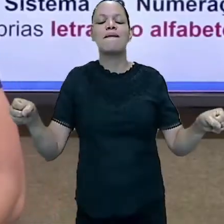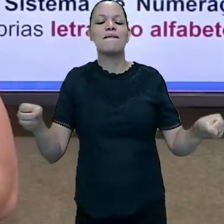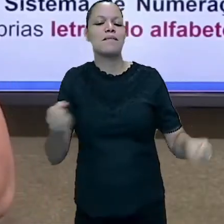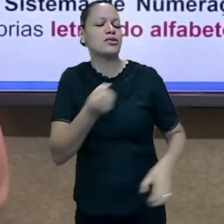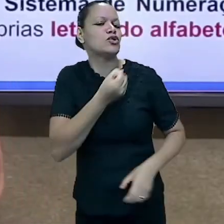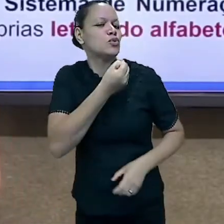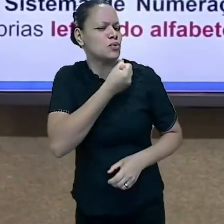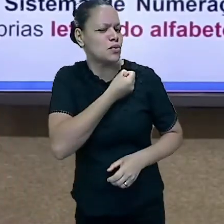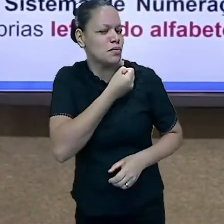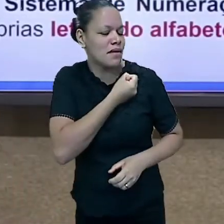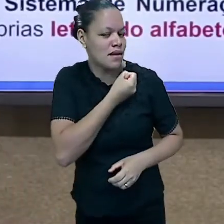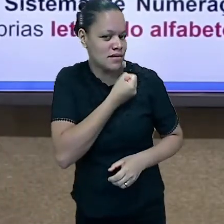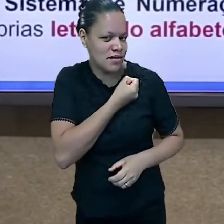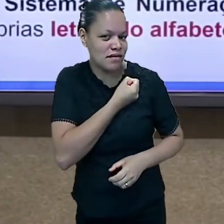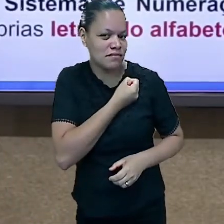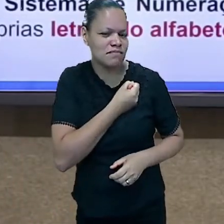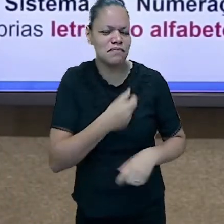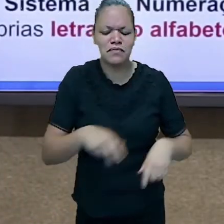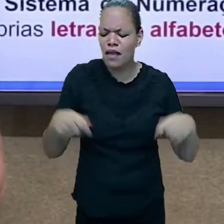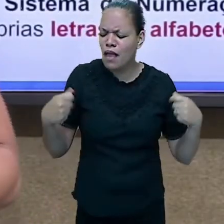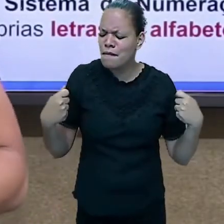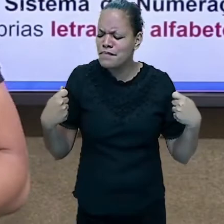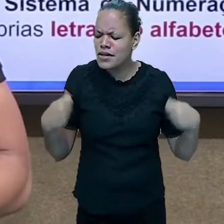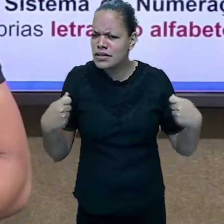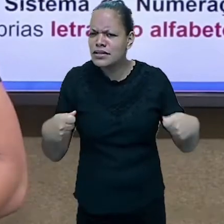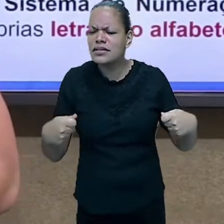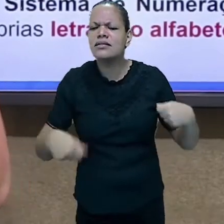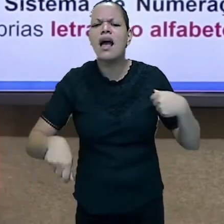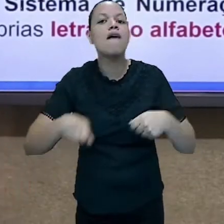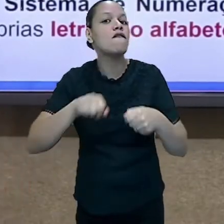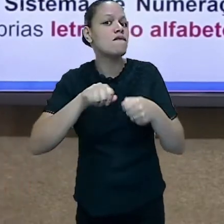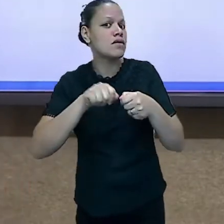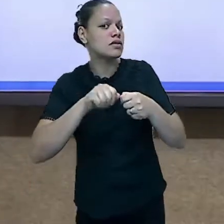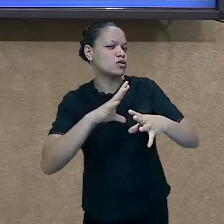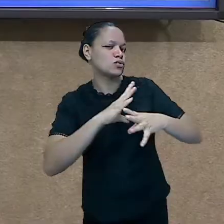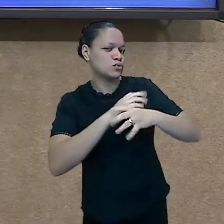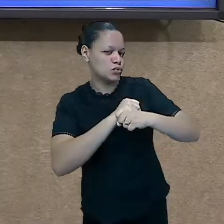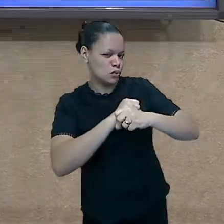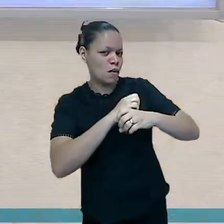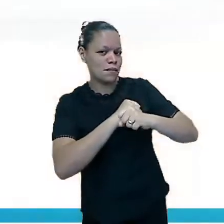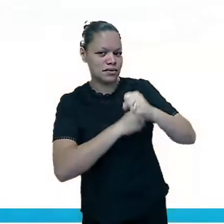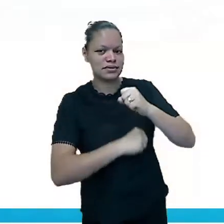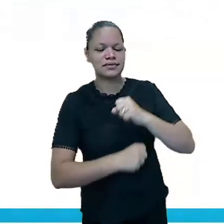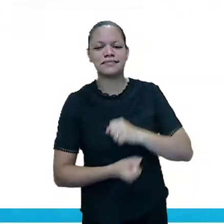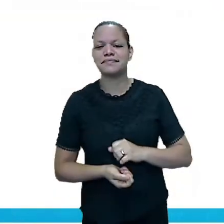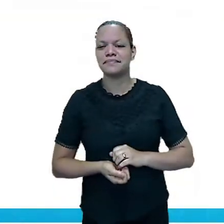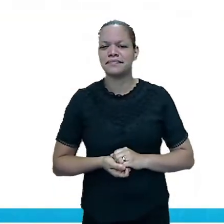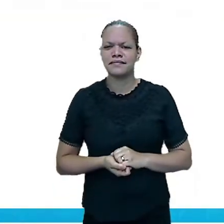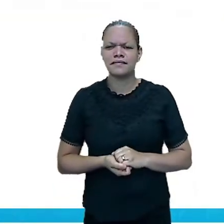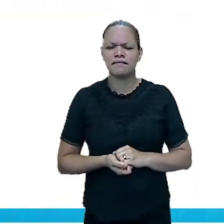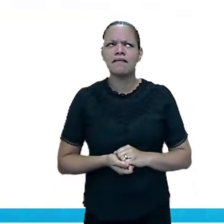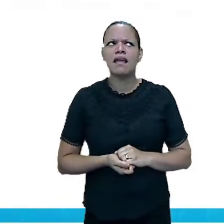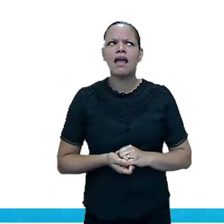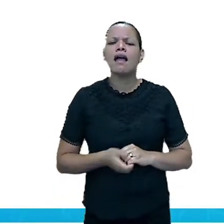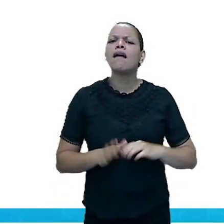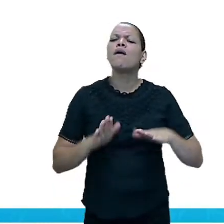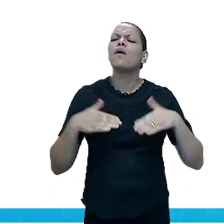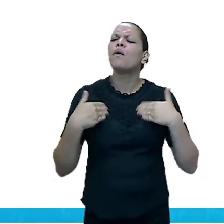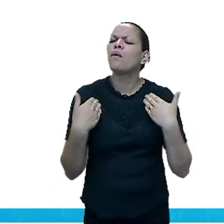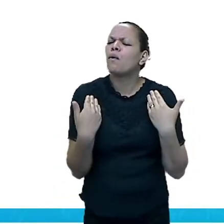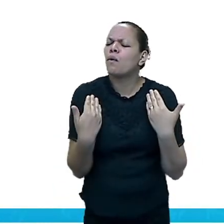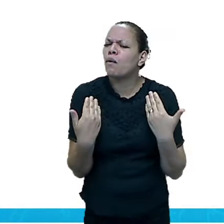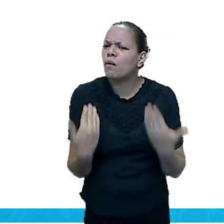fazer contas e também de realizar as operações. Em quais situações do